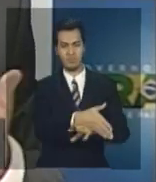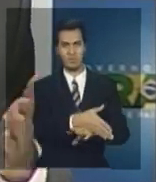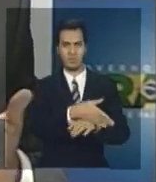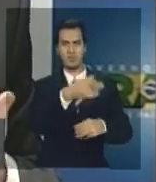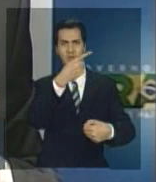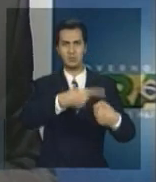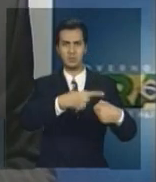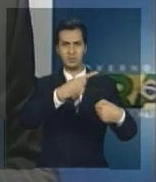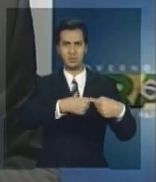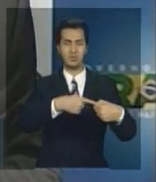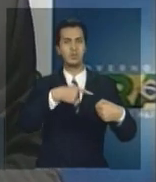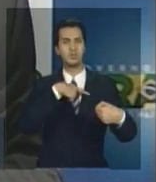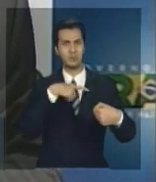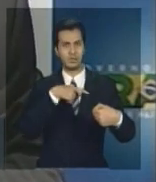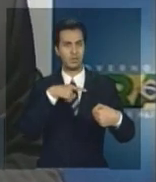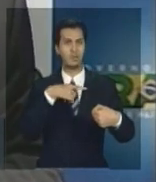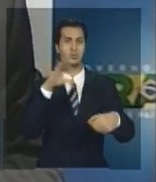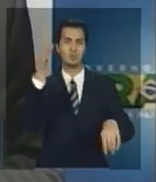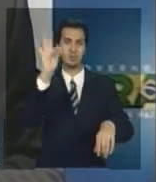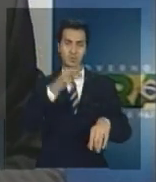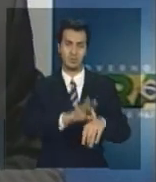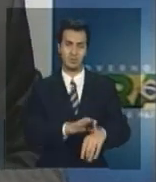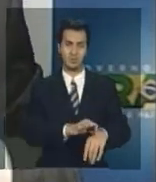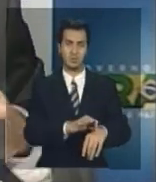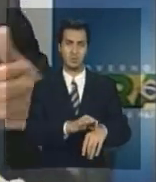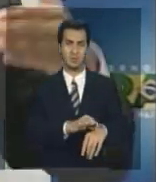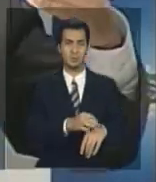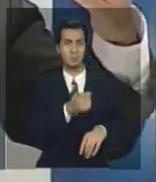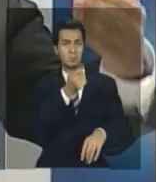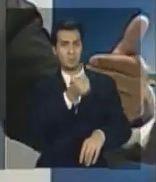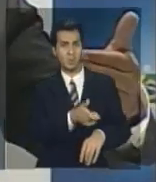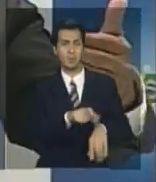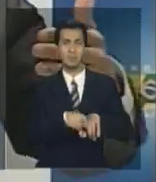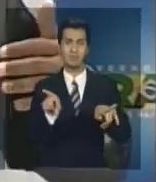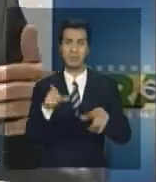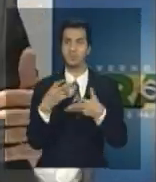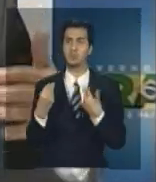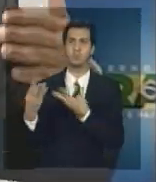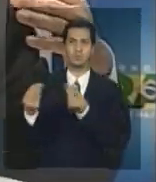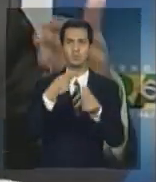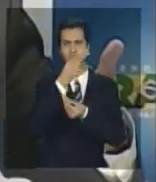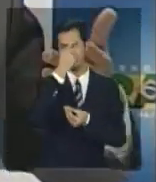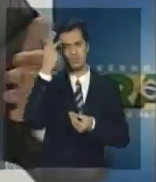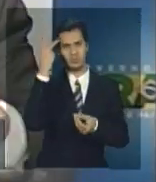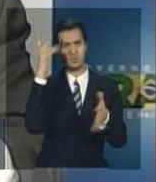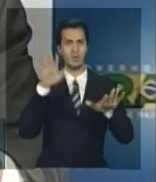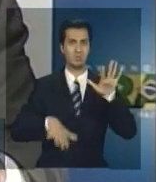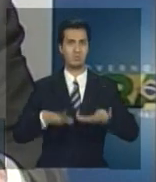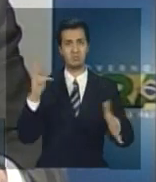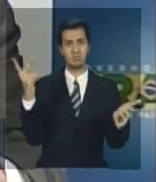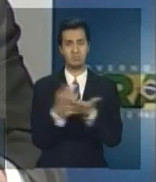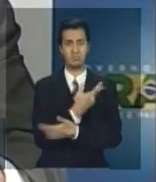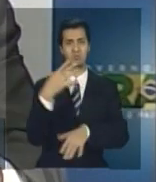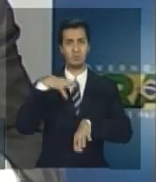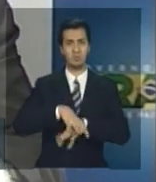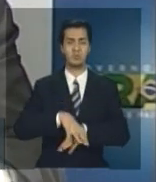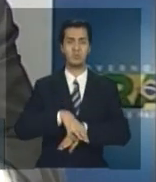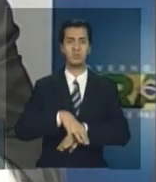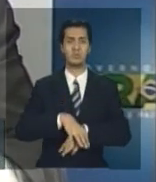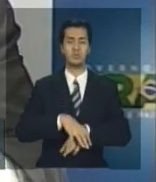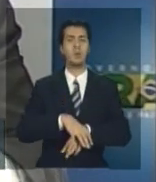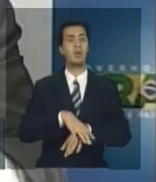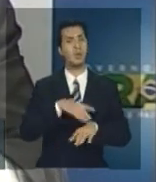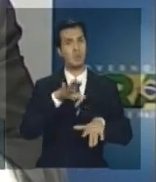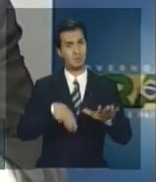situação de alerta médio de presença de mosquito, dos focos do mosquito, mas um número grande de suscetíveis, é um município que pode ter uma